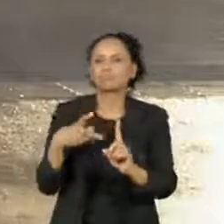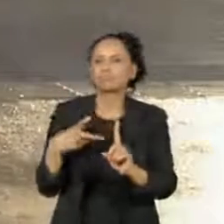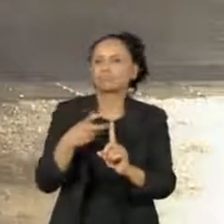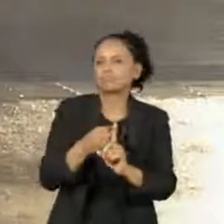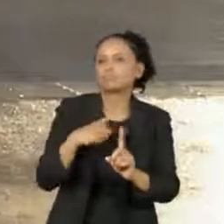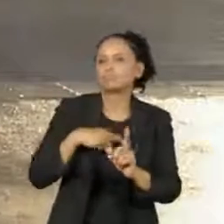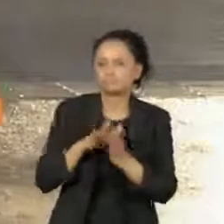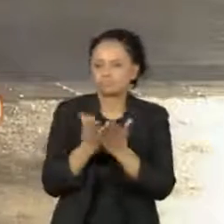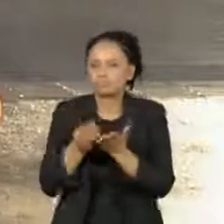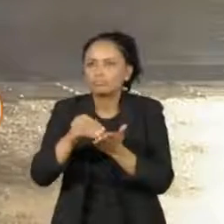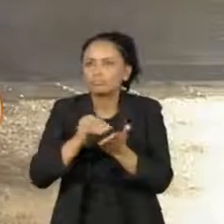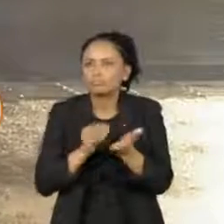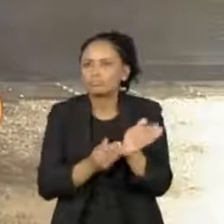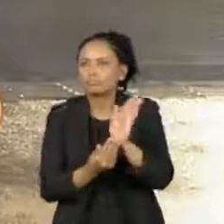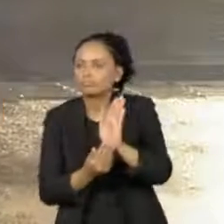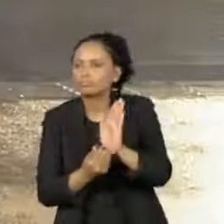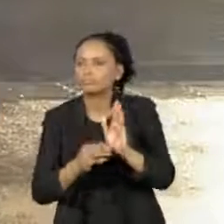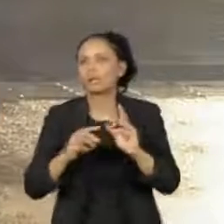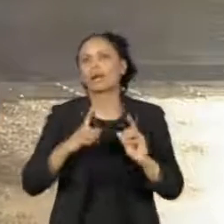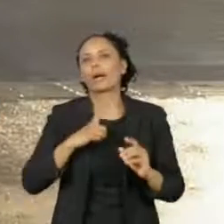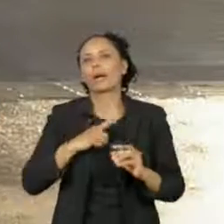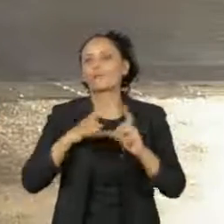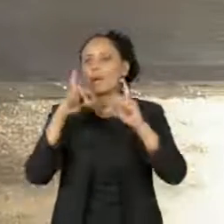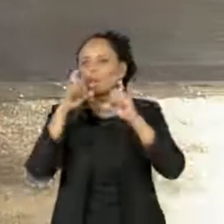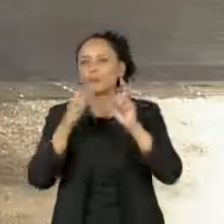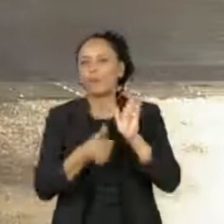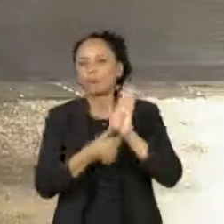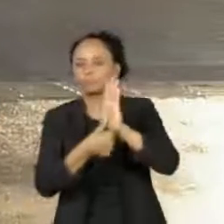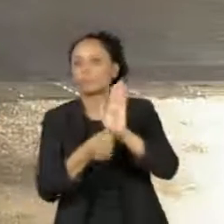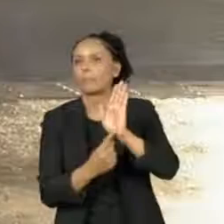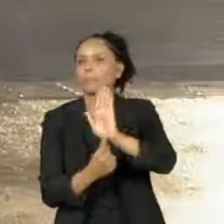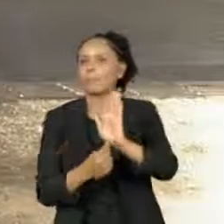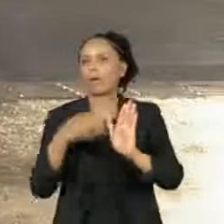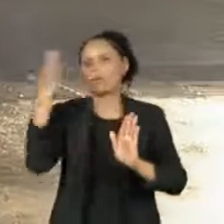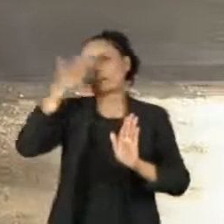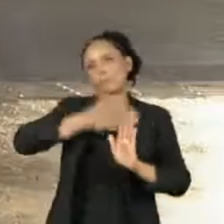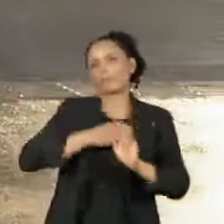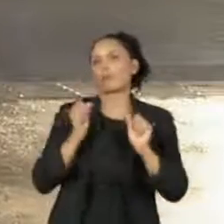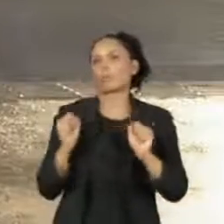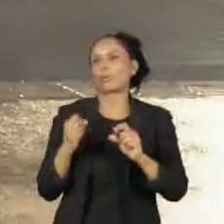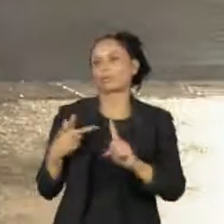documento oficial com foto para atualizar aí, então, as doses contra a poliomielite. Edu.